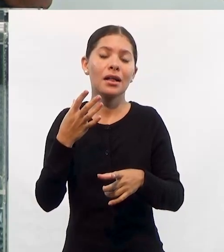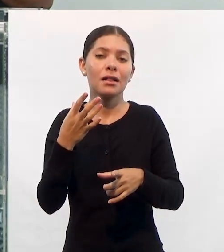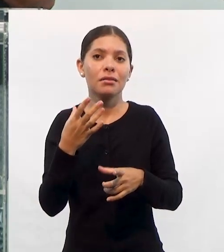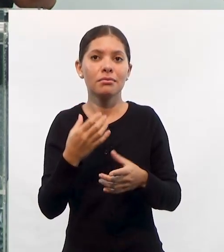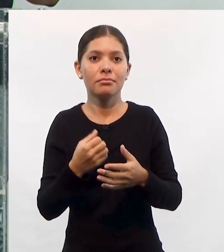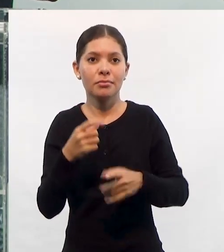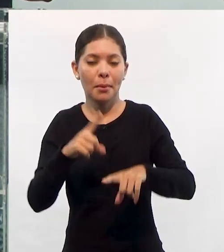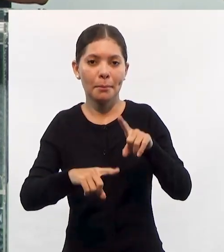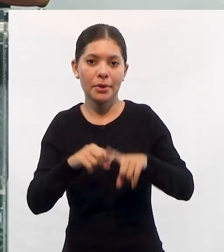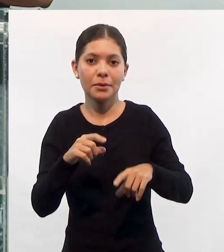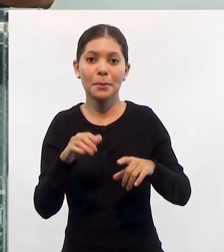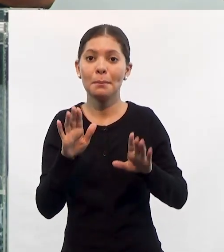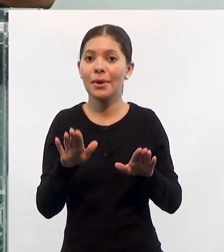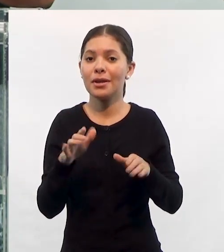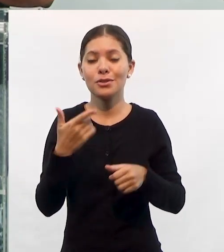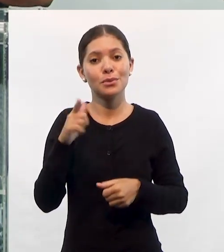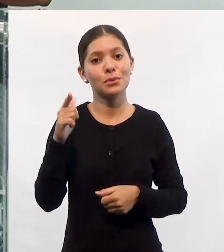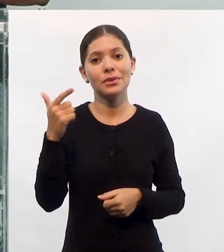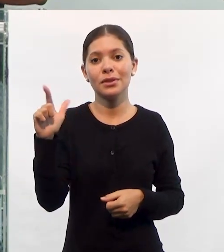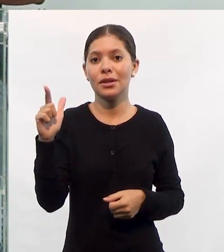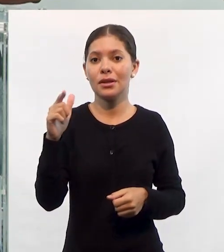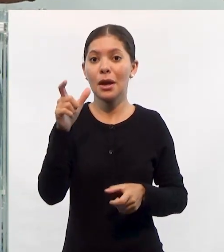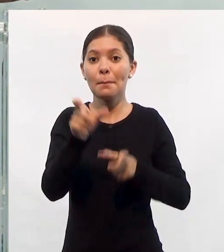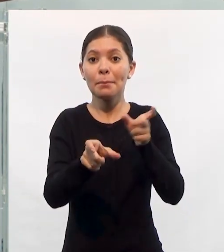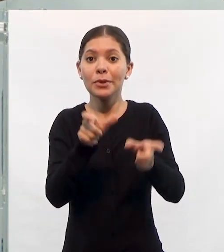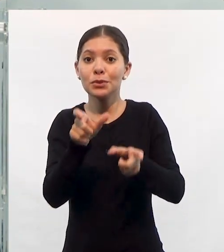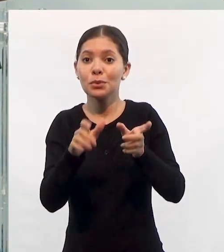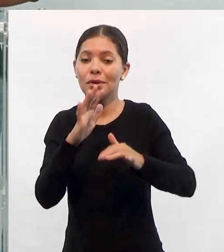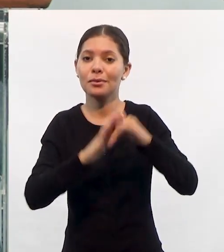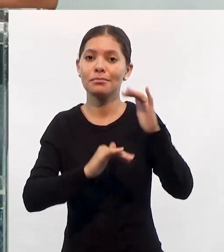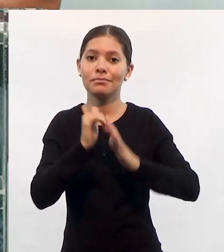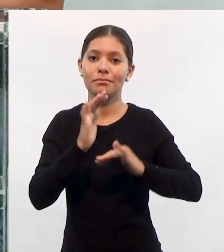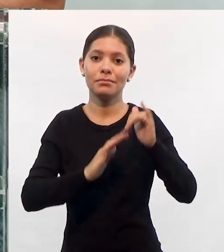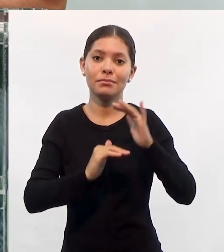tem o pessoal capacitado para controlar essas máquinas.